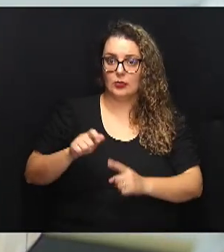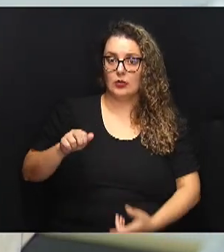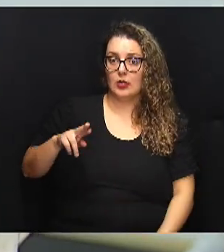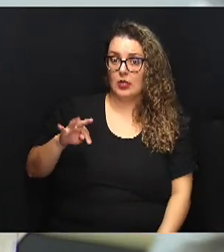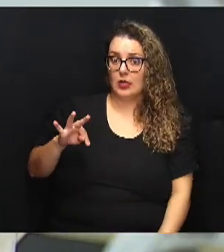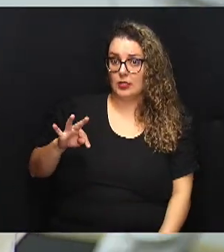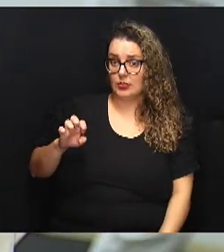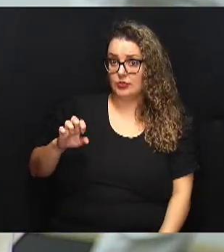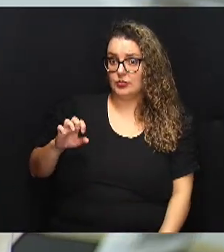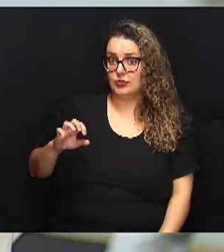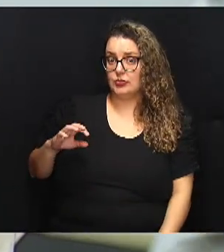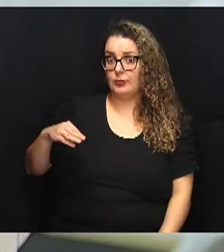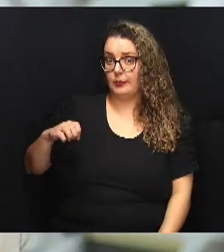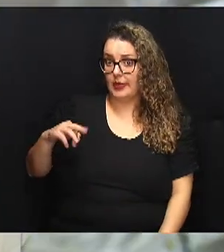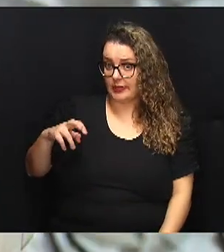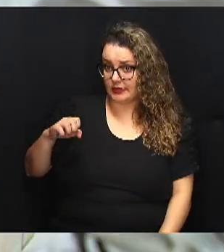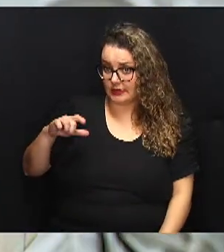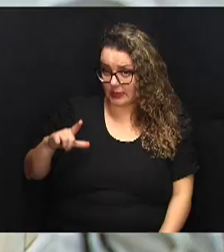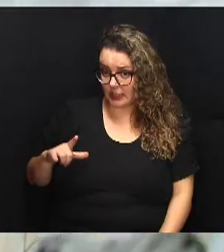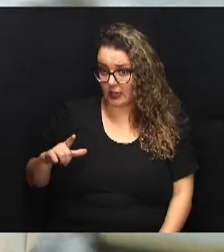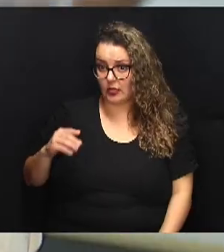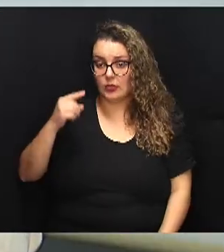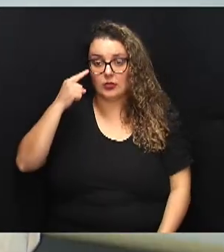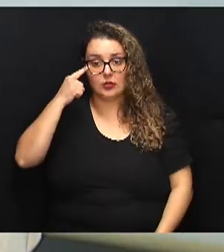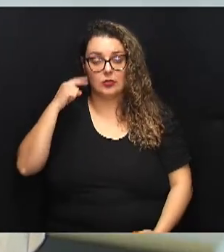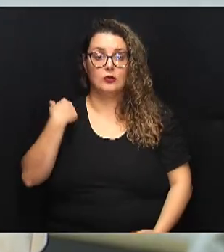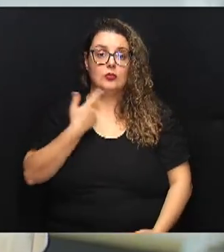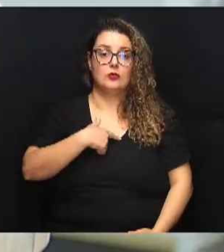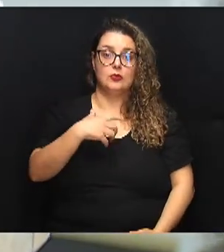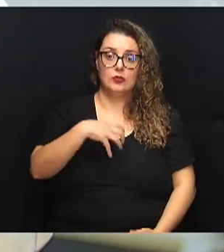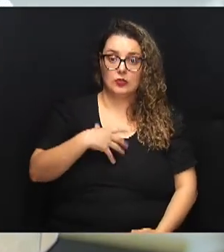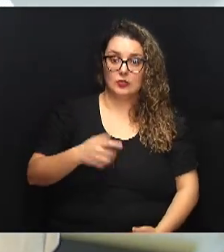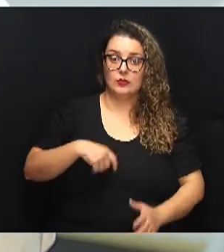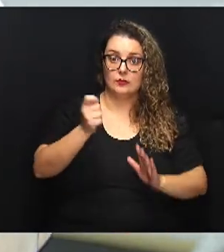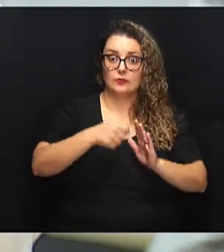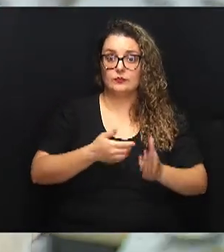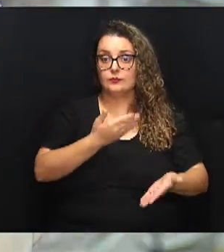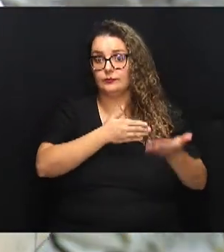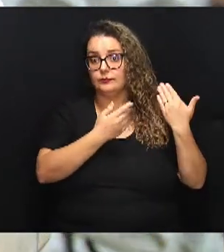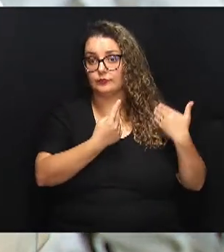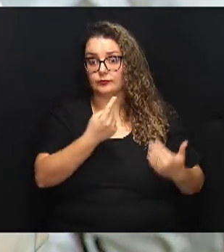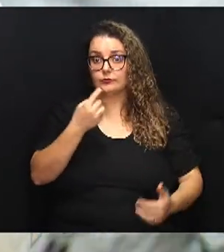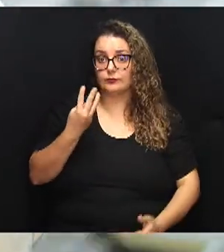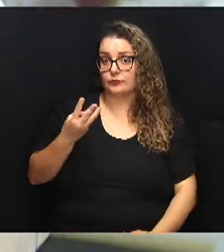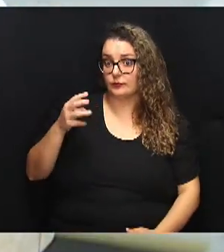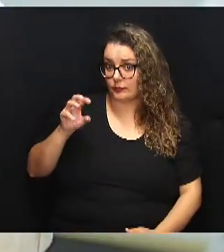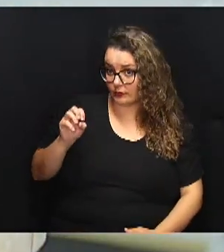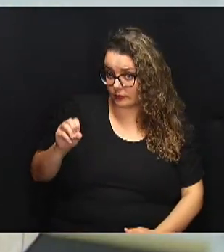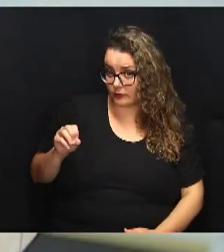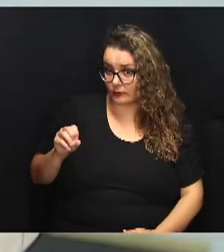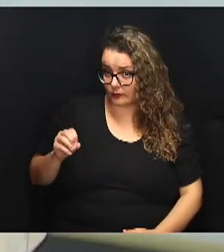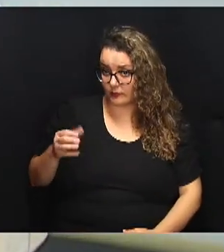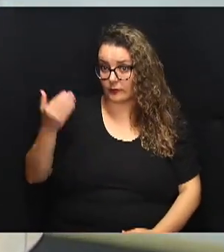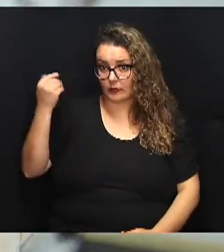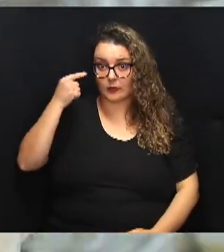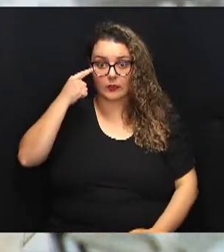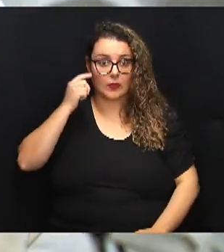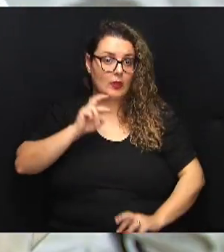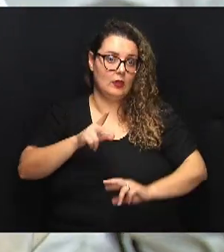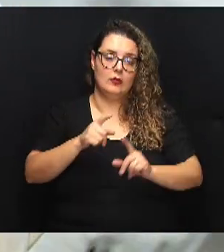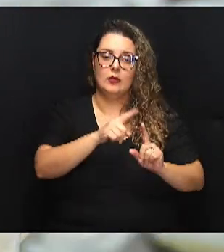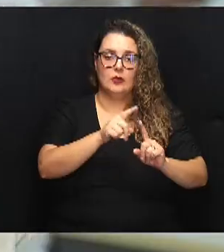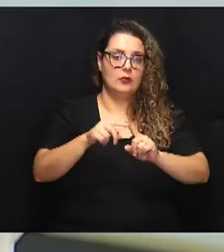japonês, que o nosso estilo, a gente tem registro desde lá de 1300 no Japão, e tem vários estilos,